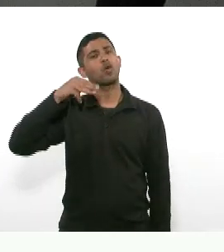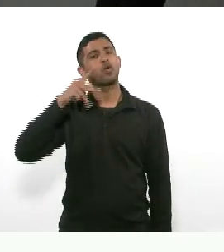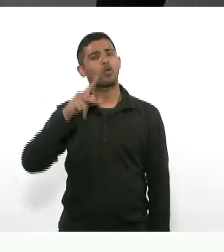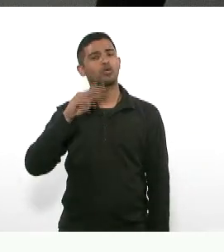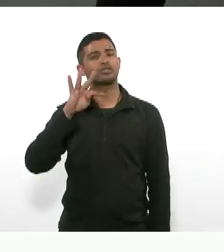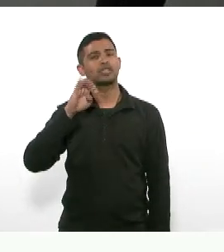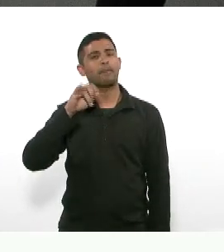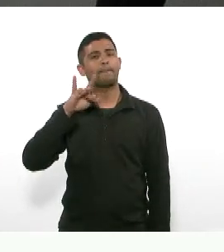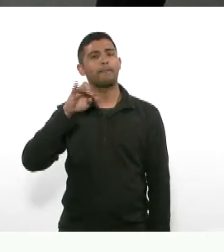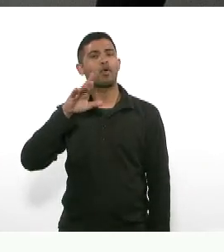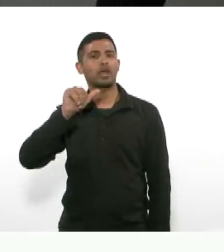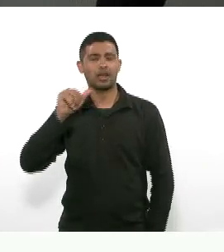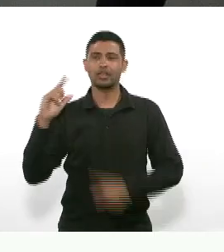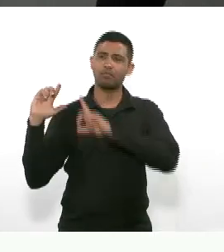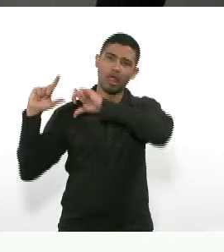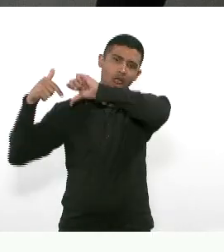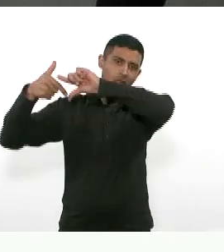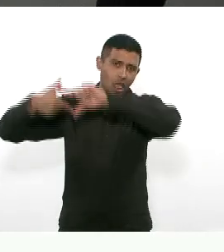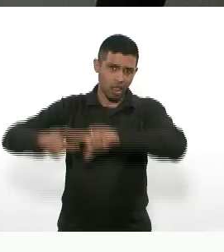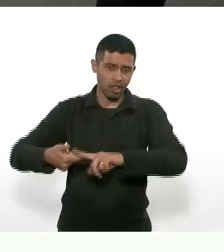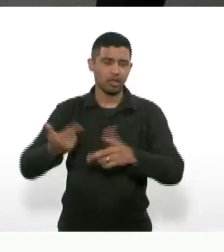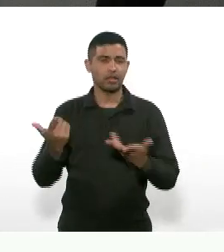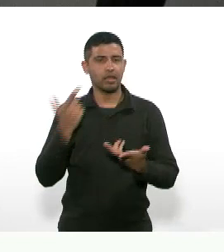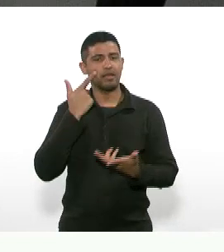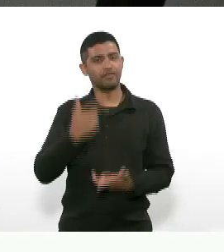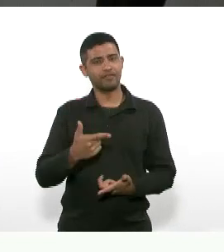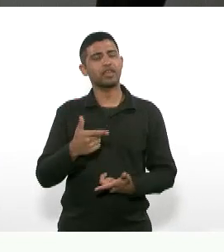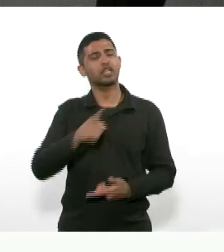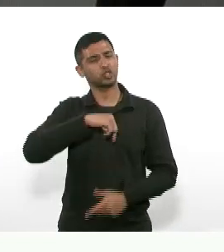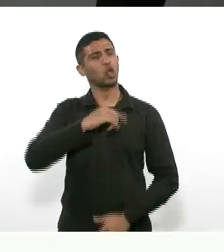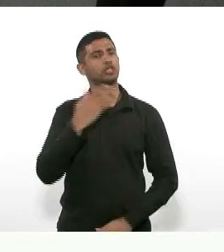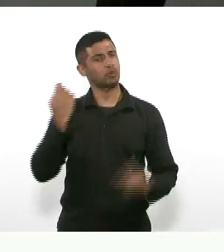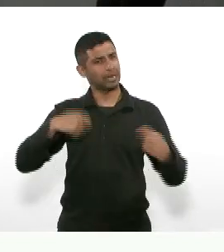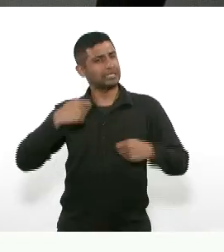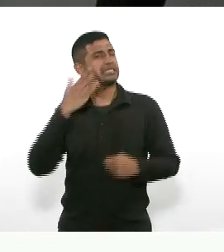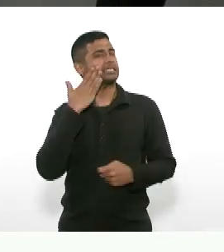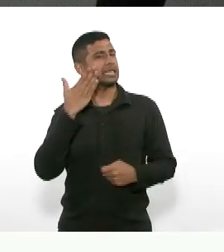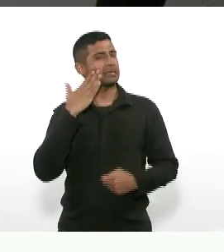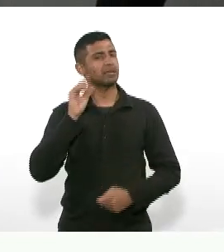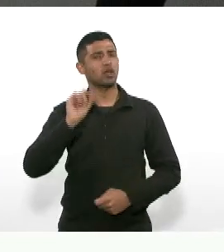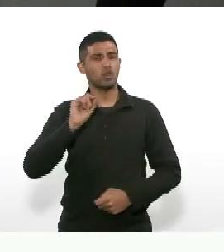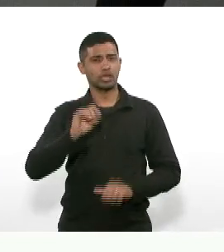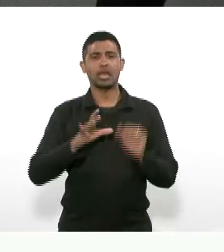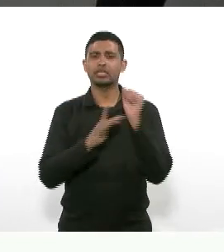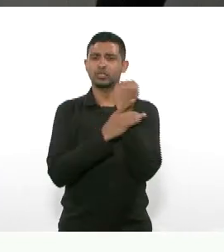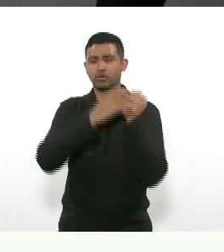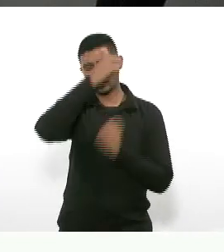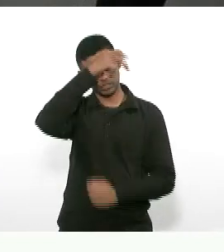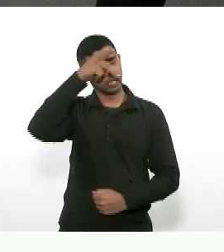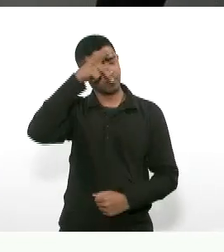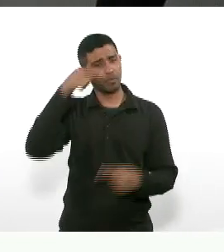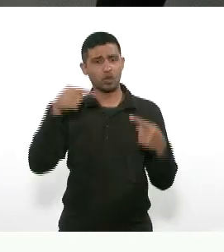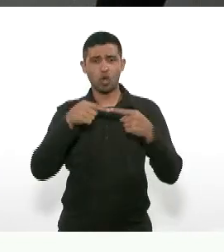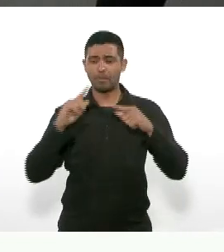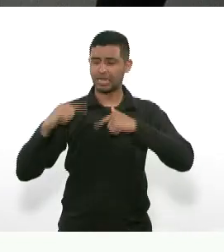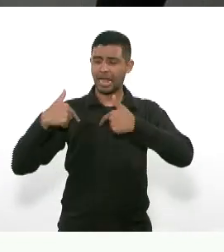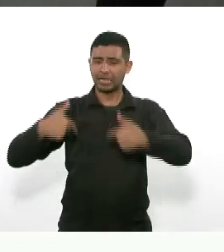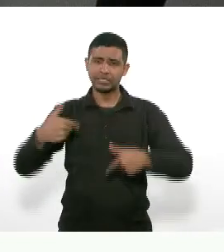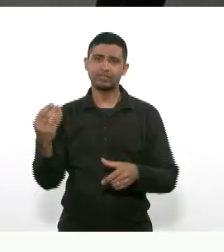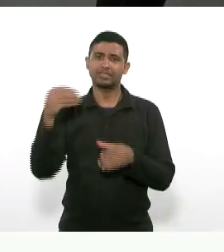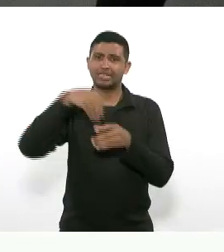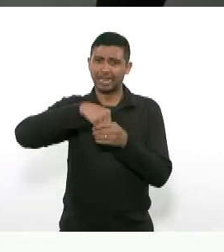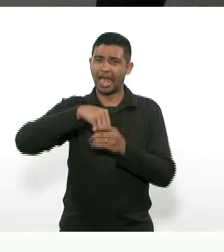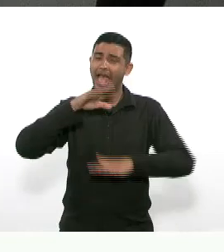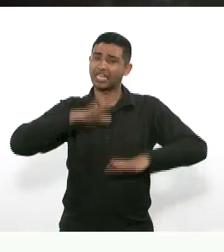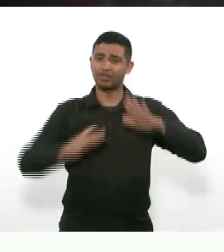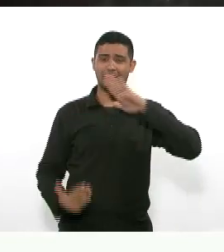gente entenda que a segurança pública é uma ação integrada que ultrapassa, né, os